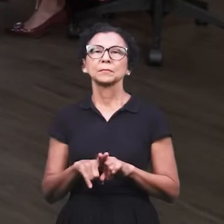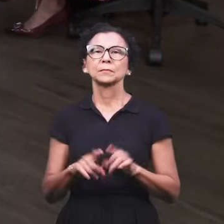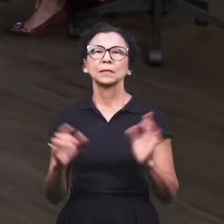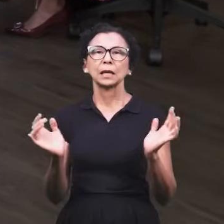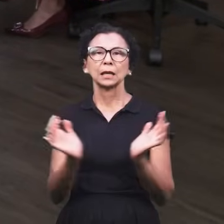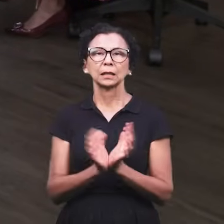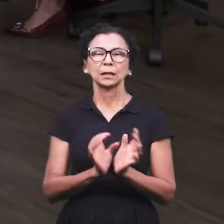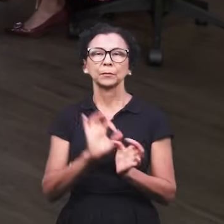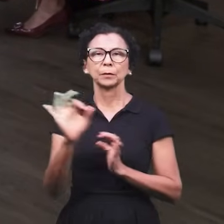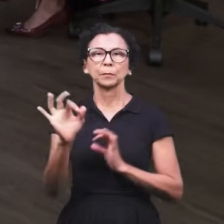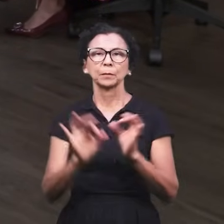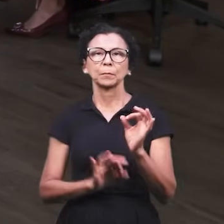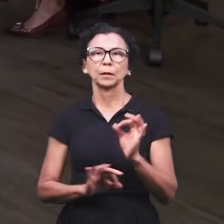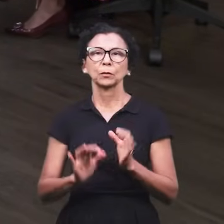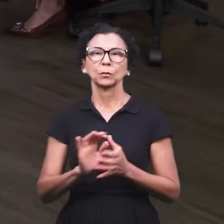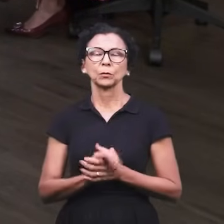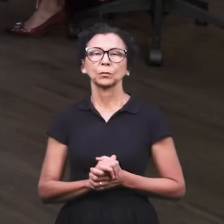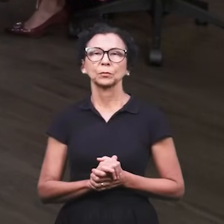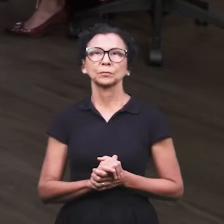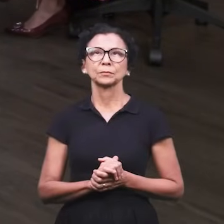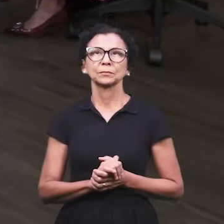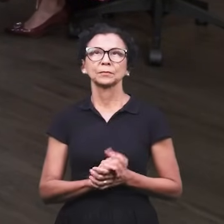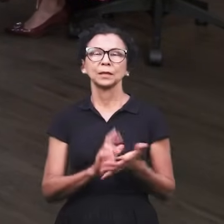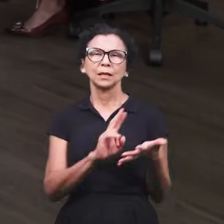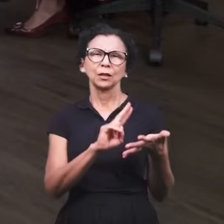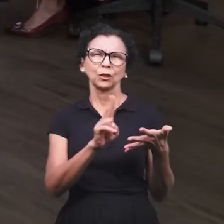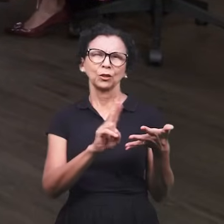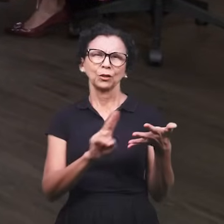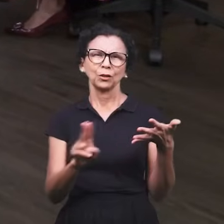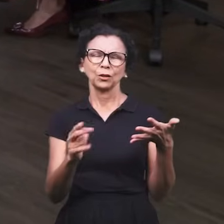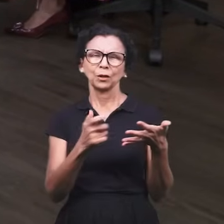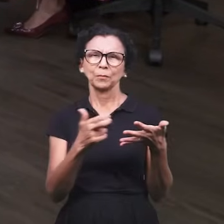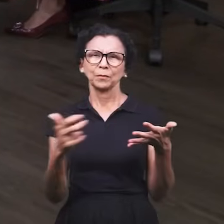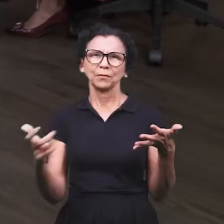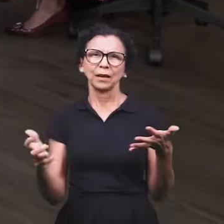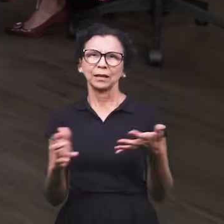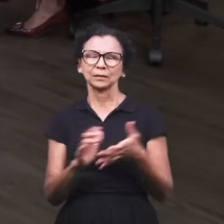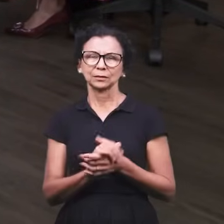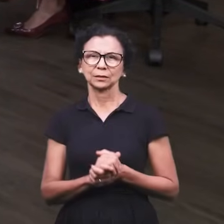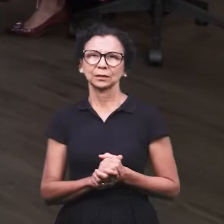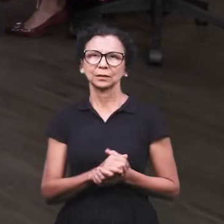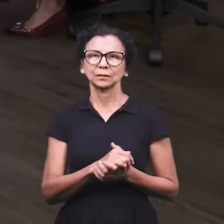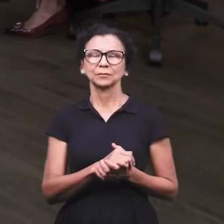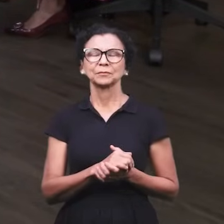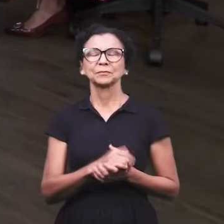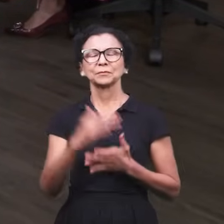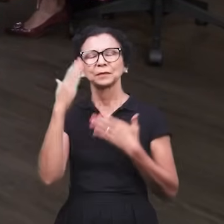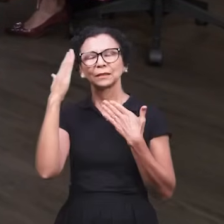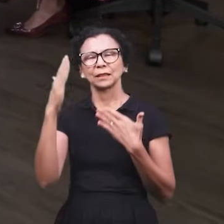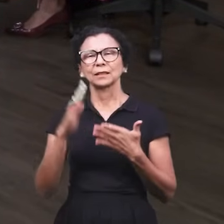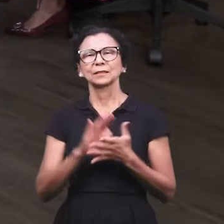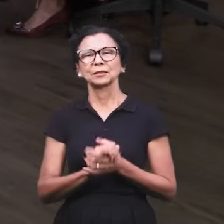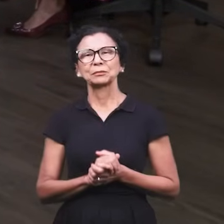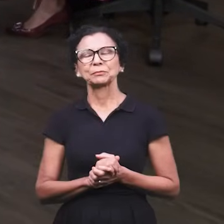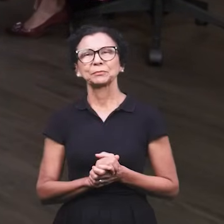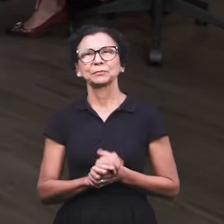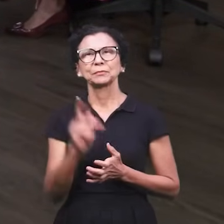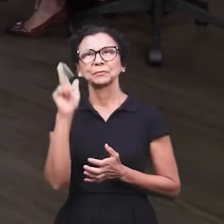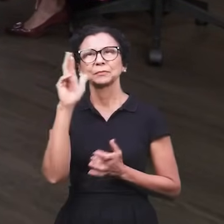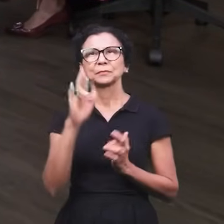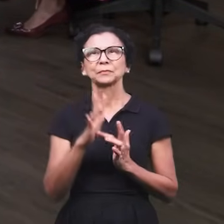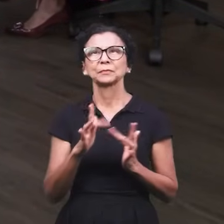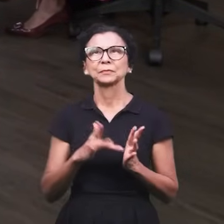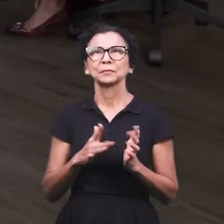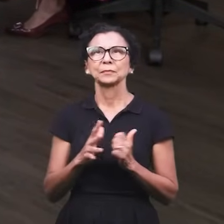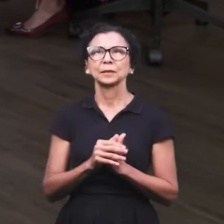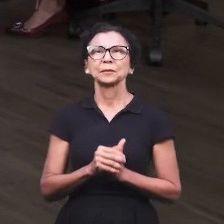especial aos jovens da produção deste programa, Karina, Maritza, Raíssa, e ao jovem Thaleson. Muito obrigado pela produção mais uma vez. A